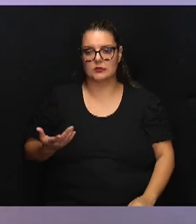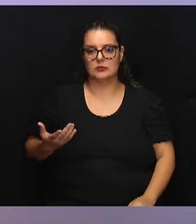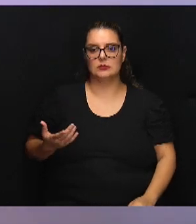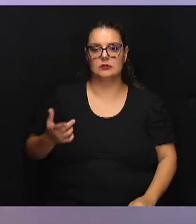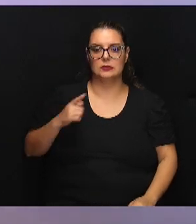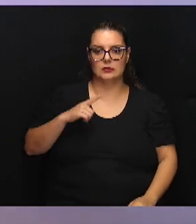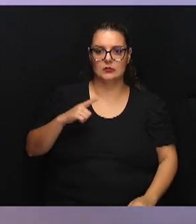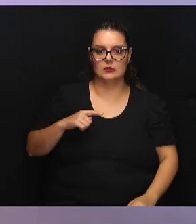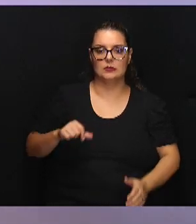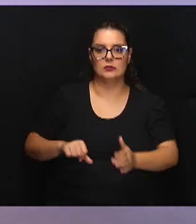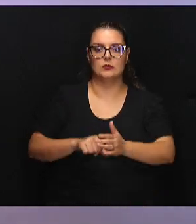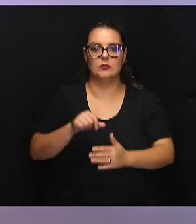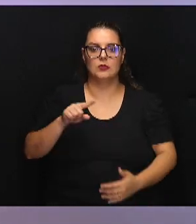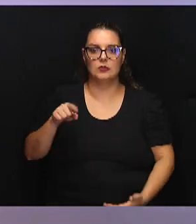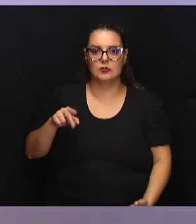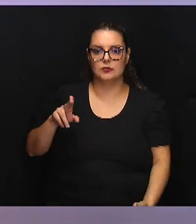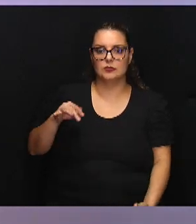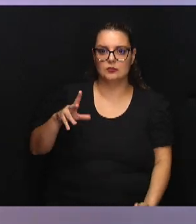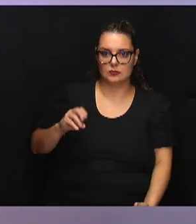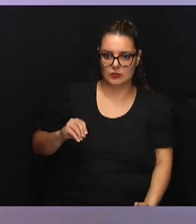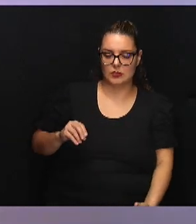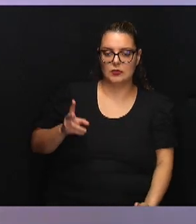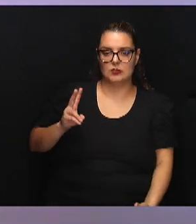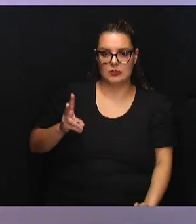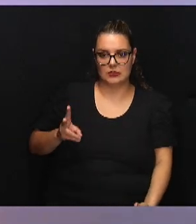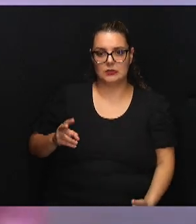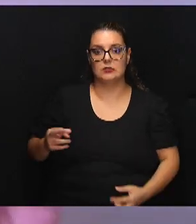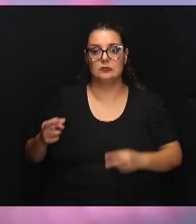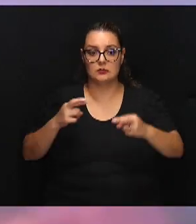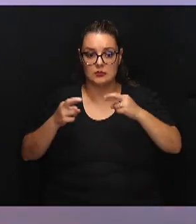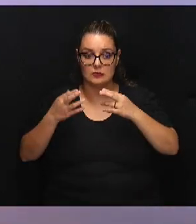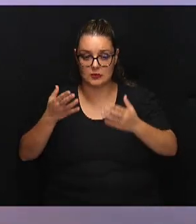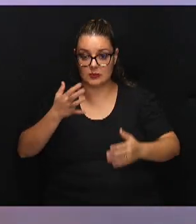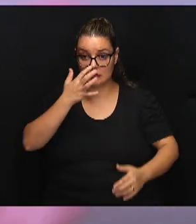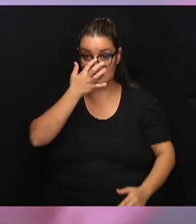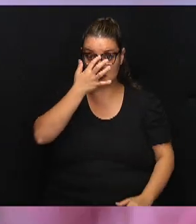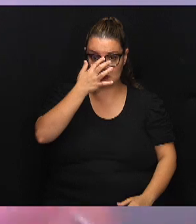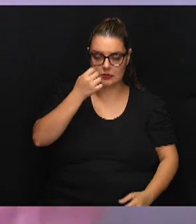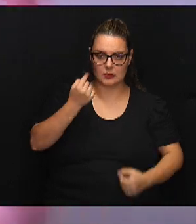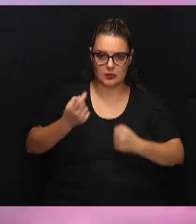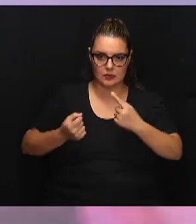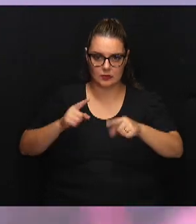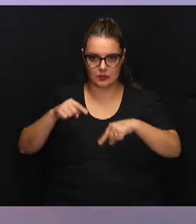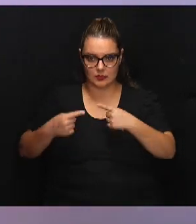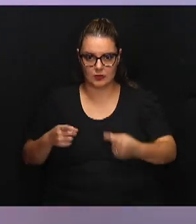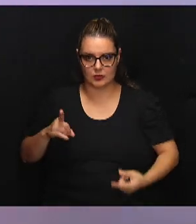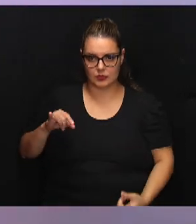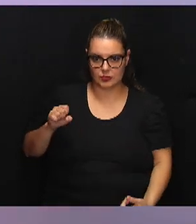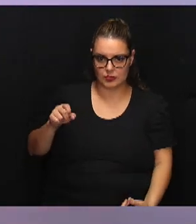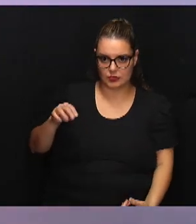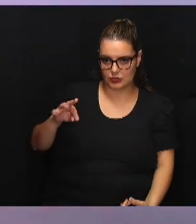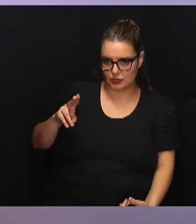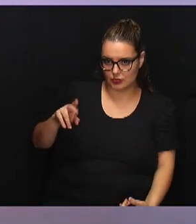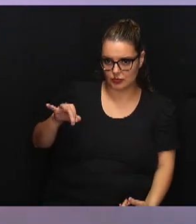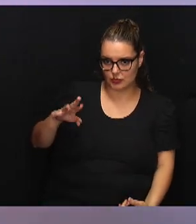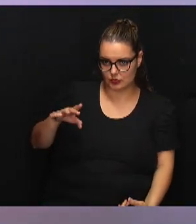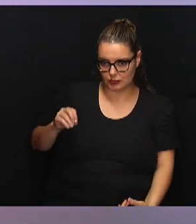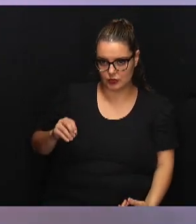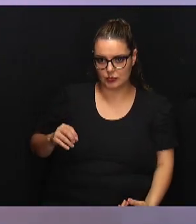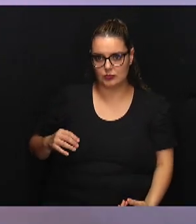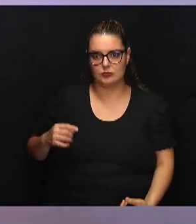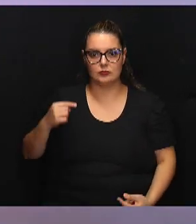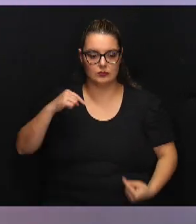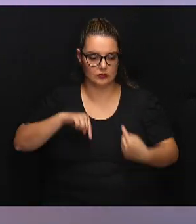primeiro zumbido. Então, eu sempre tenho que investigar isso, mas alguns outros distúrbios metabólicos, por exemplo, eu também posso